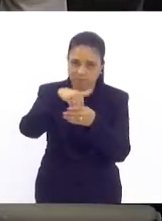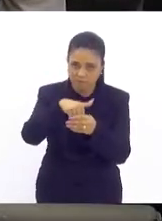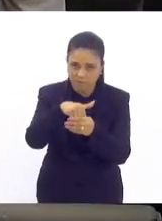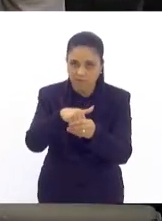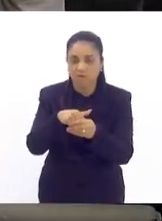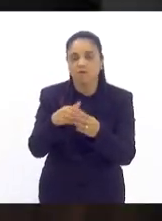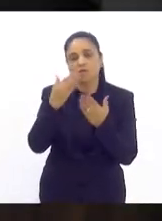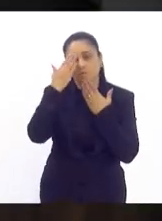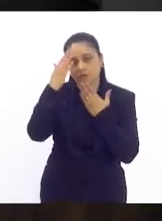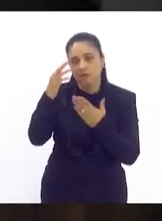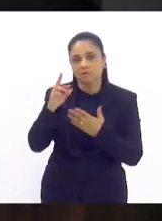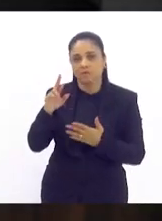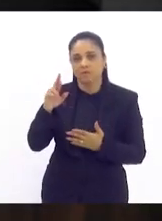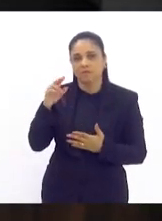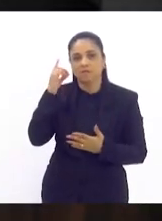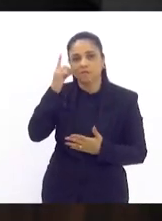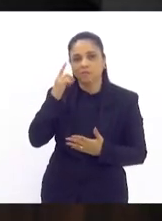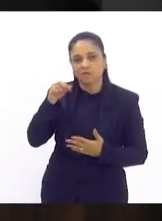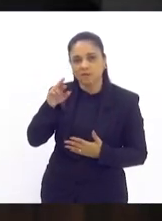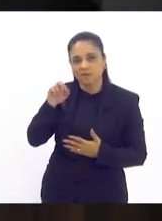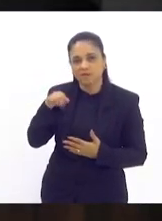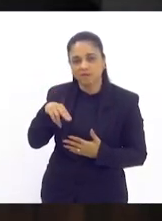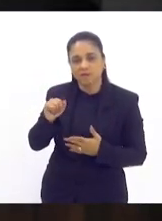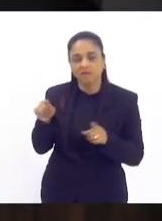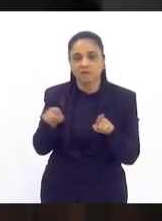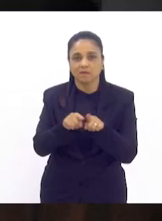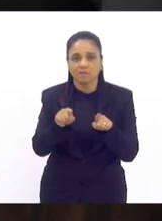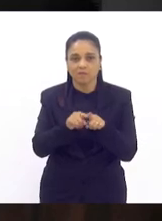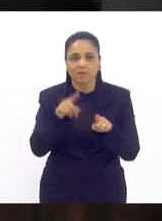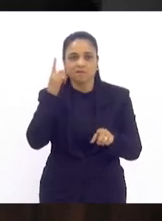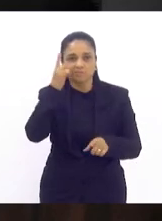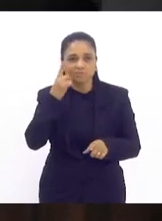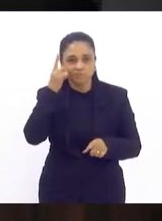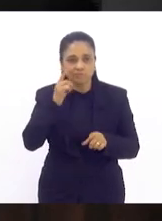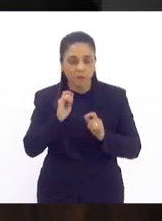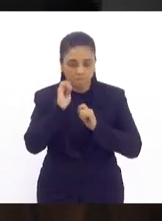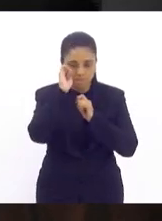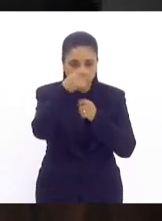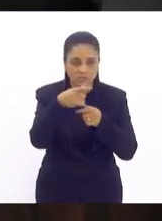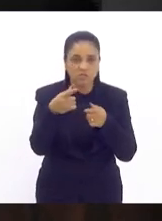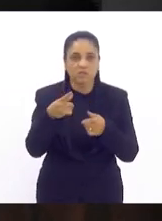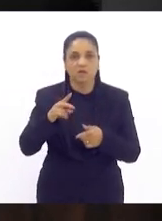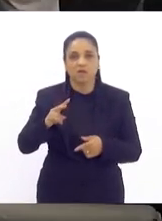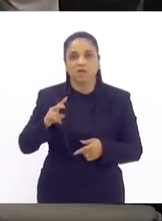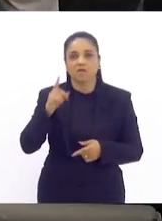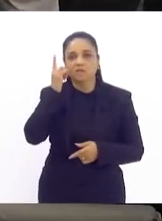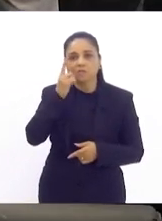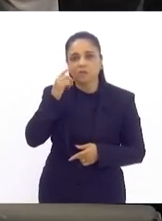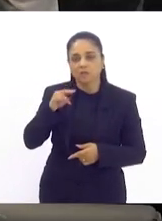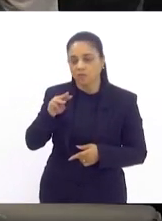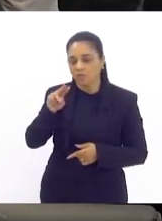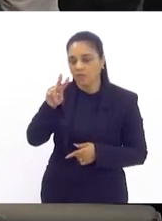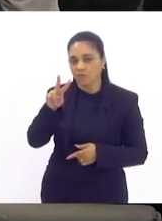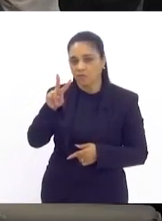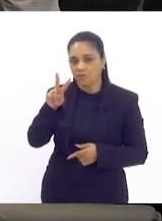Deputado pela comissão de agricultura pecuária e políticas Rural agrária e Pesqueira Deputado Val Ceasa